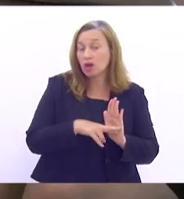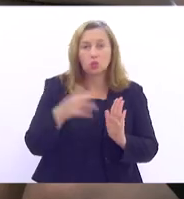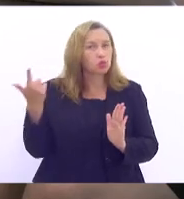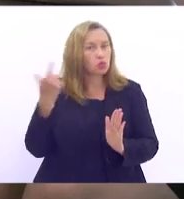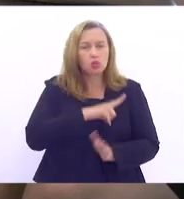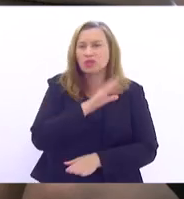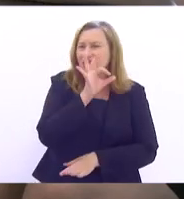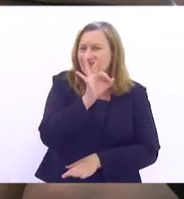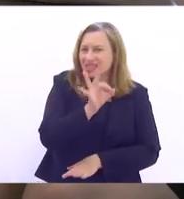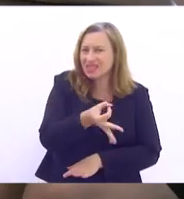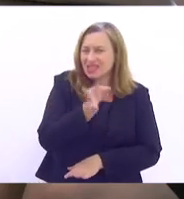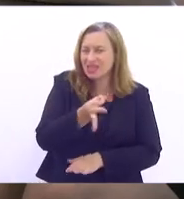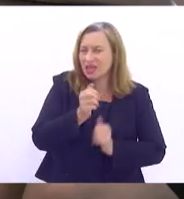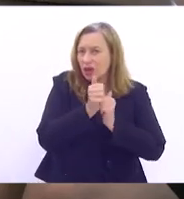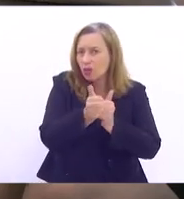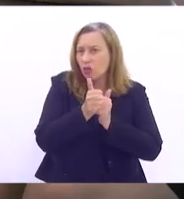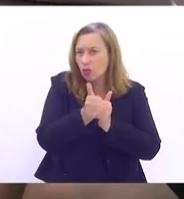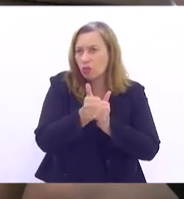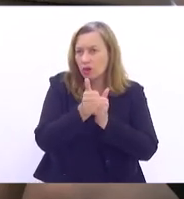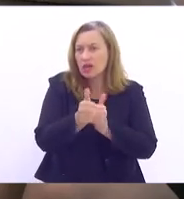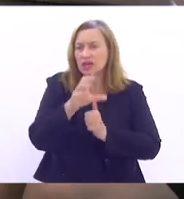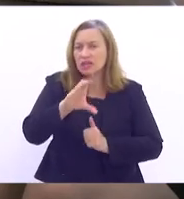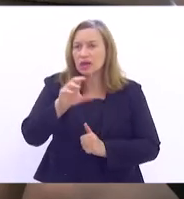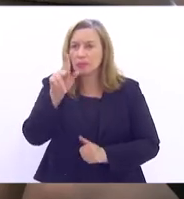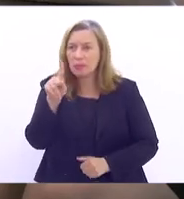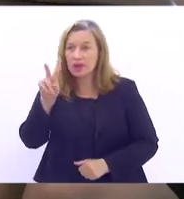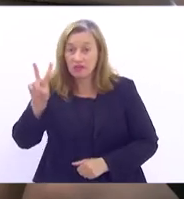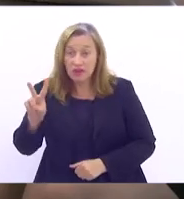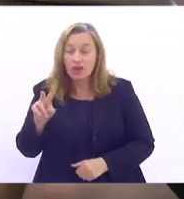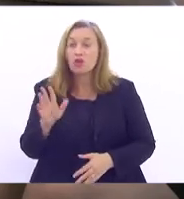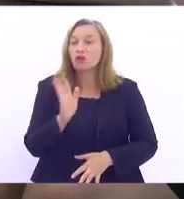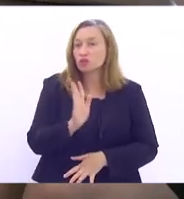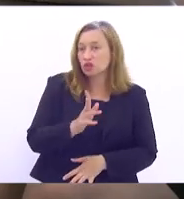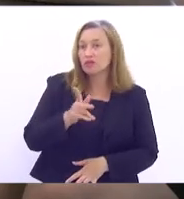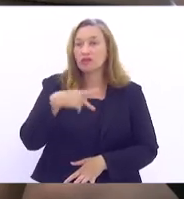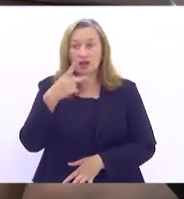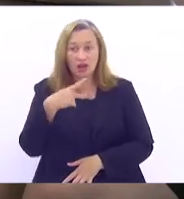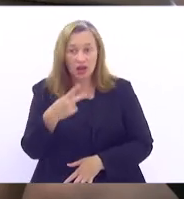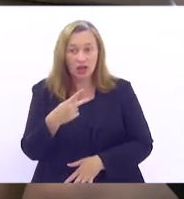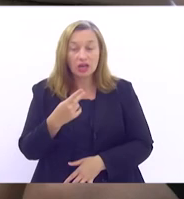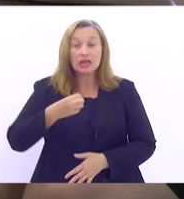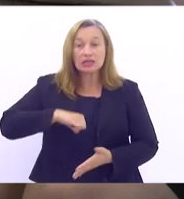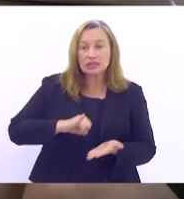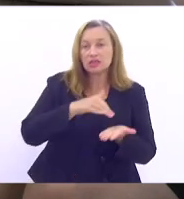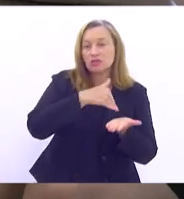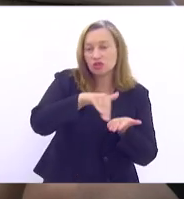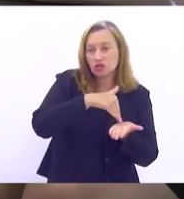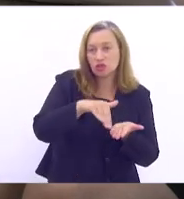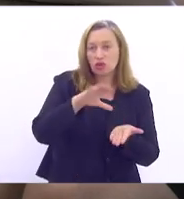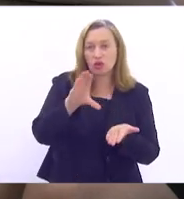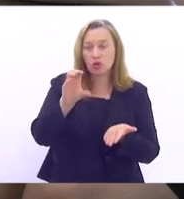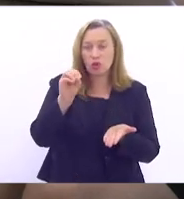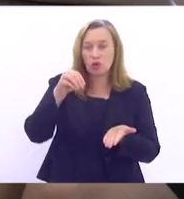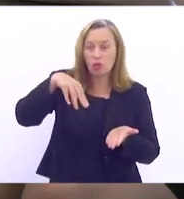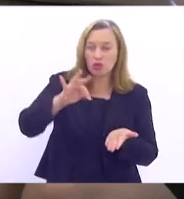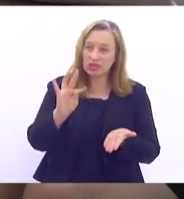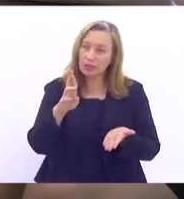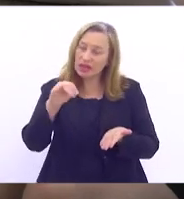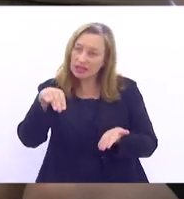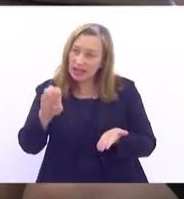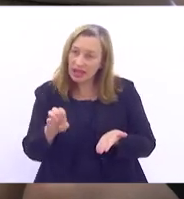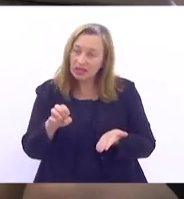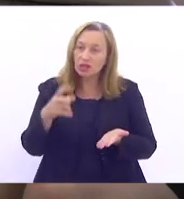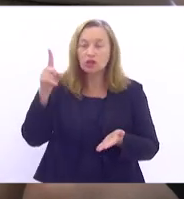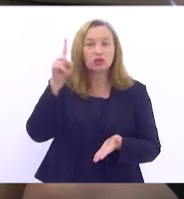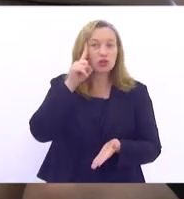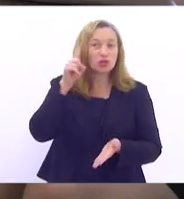de fato, acompanhar o CPV. Como eu mesmo disse, se o escritório de contabilidade tiver que cada dia